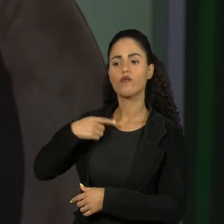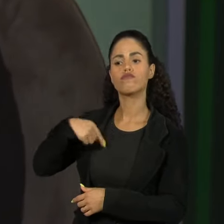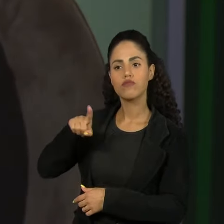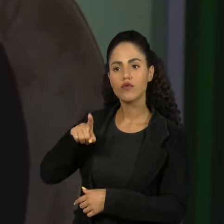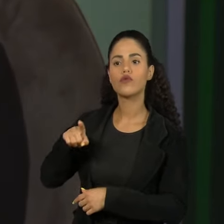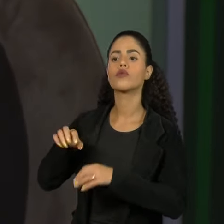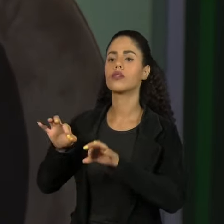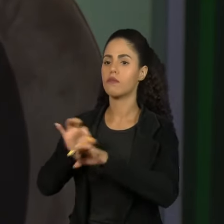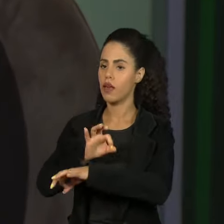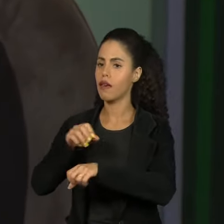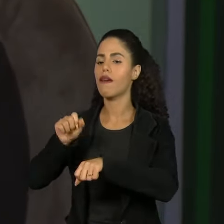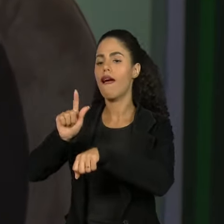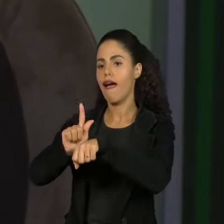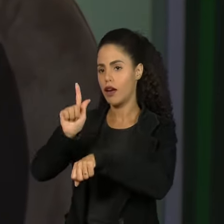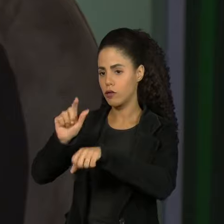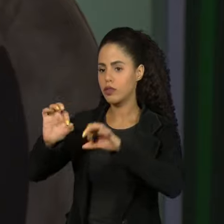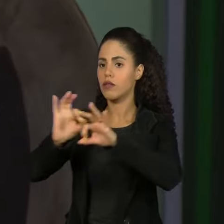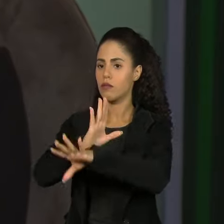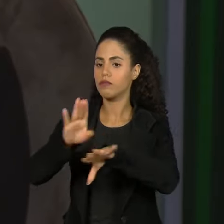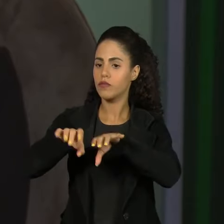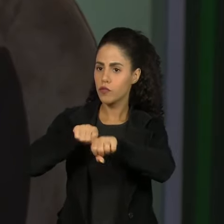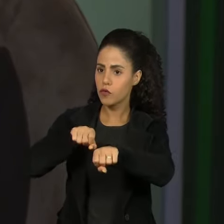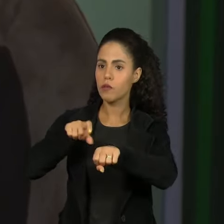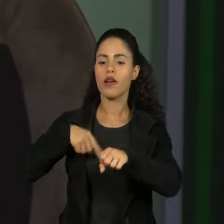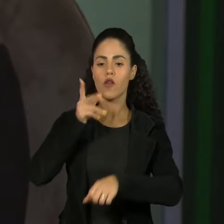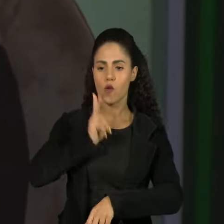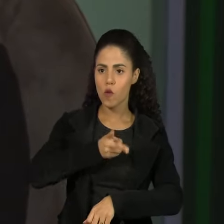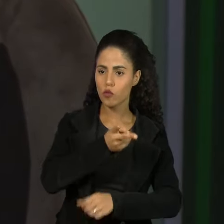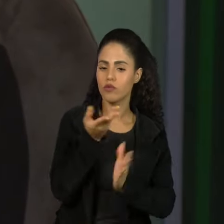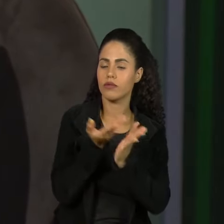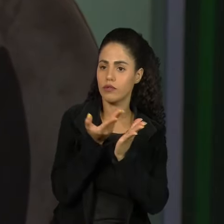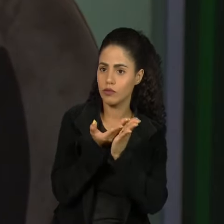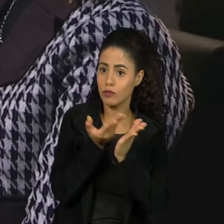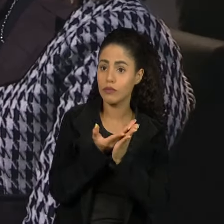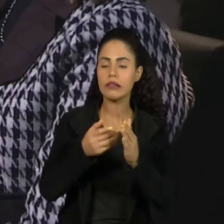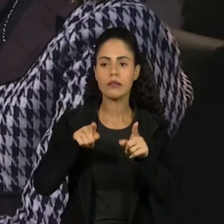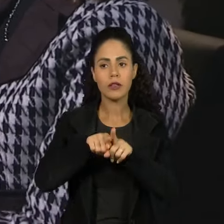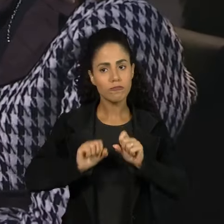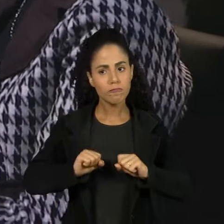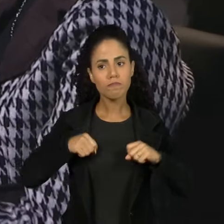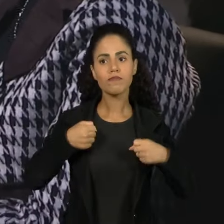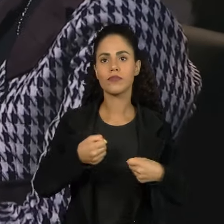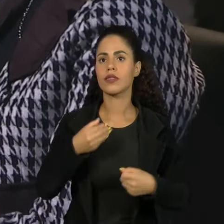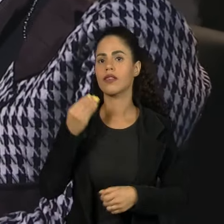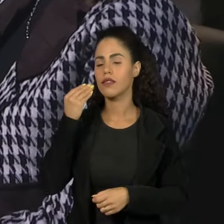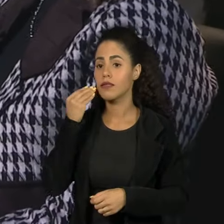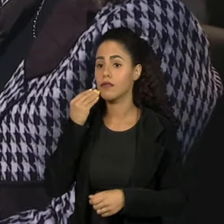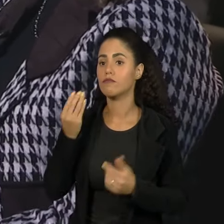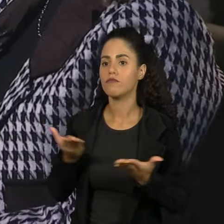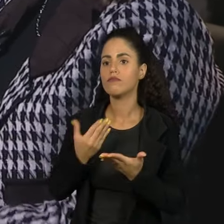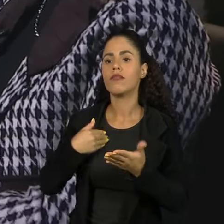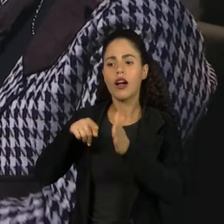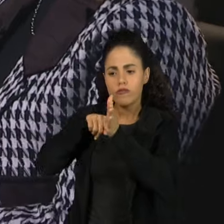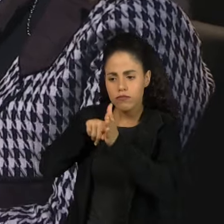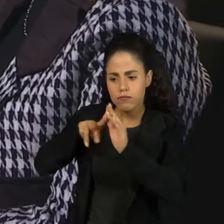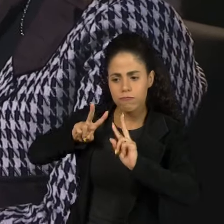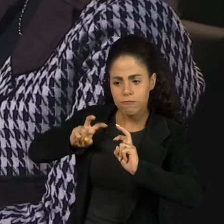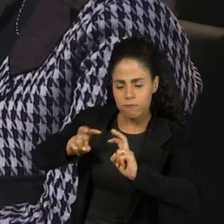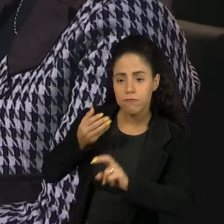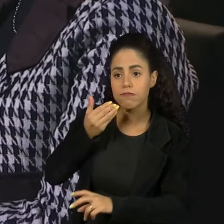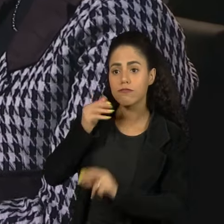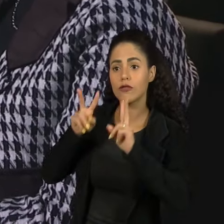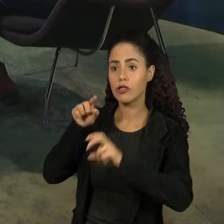terminei a graduação e continuei aqui no IPEM, né? E para aprofundar mais esse